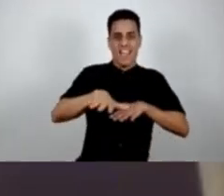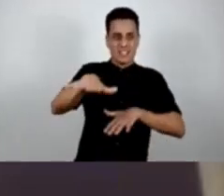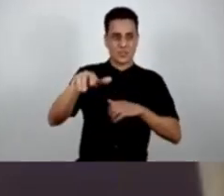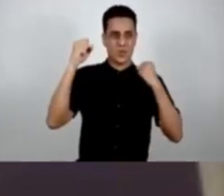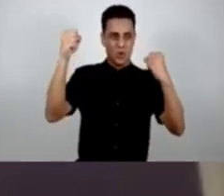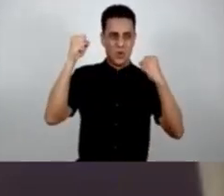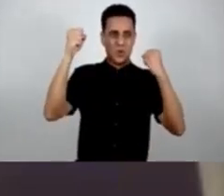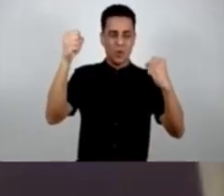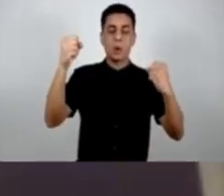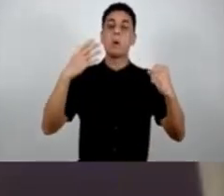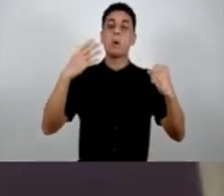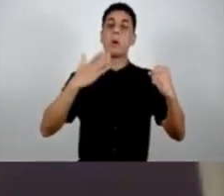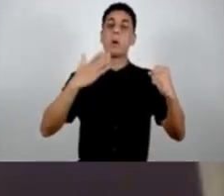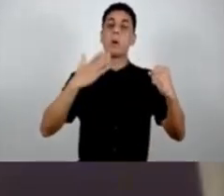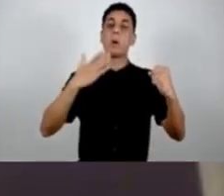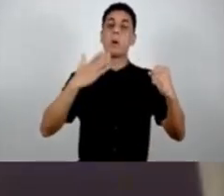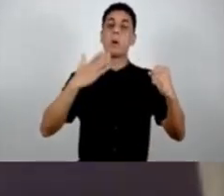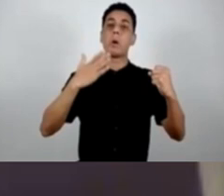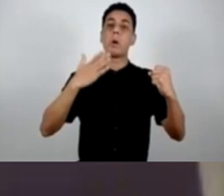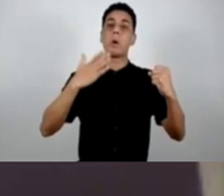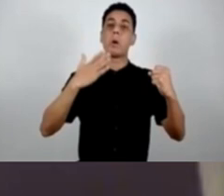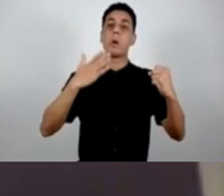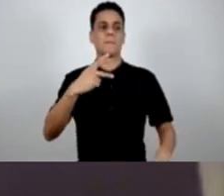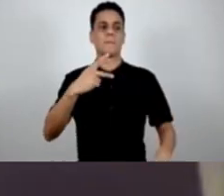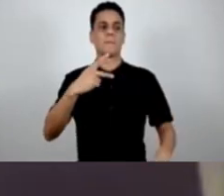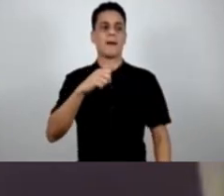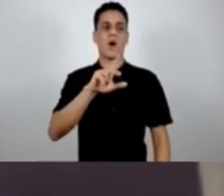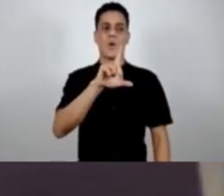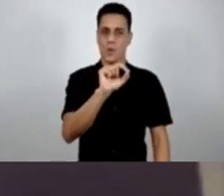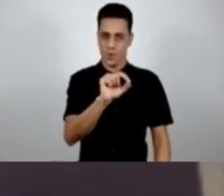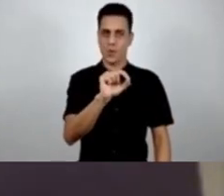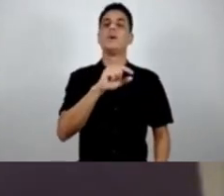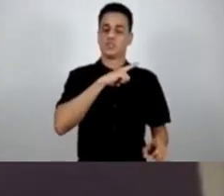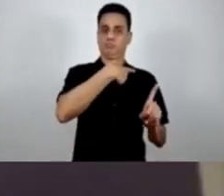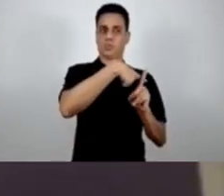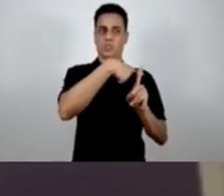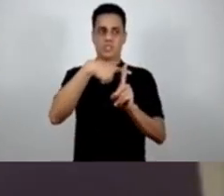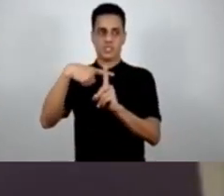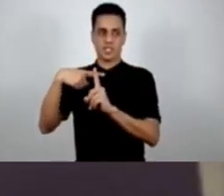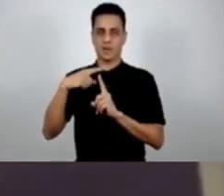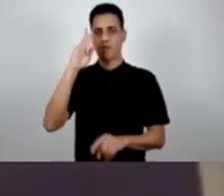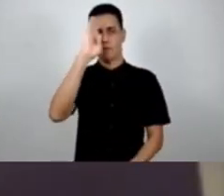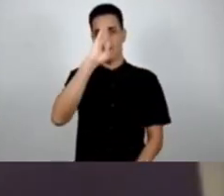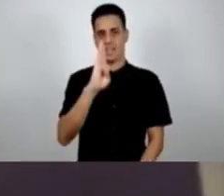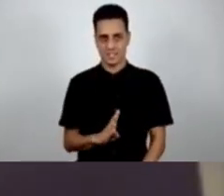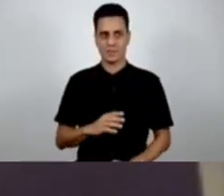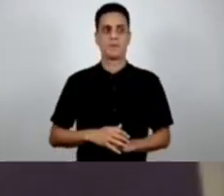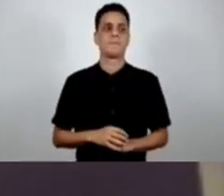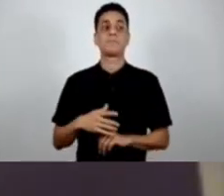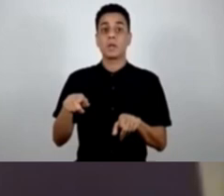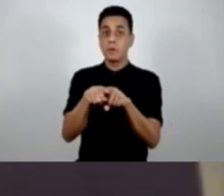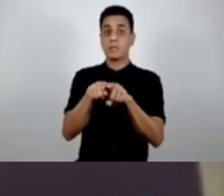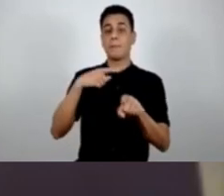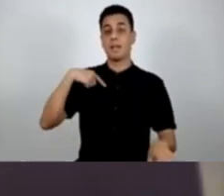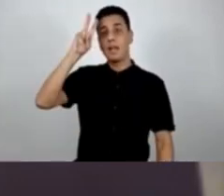imagem coincidia muito com o que Paulo Roberto disse, uma imagem muito, muito positiva do Brasil. E eu lembro